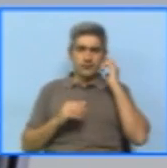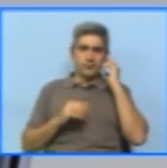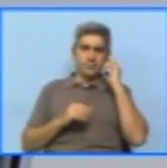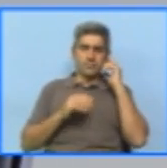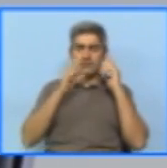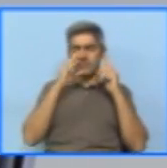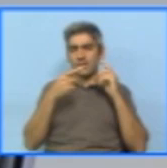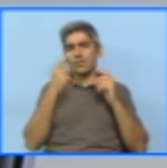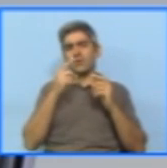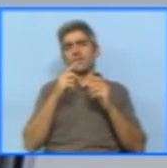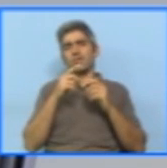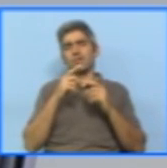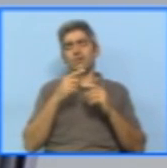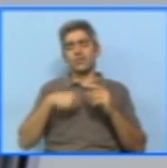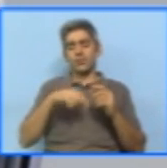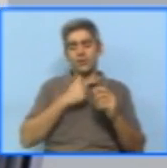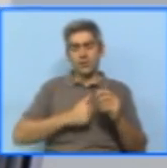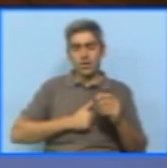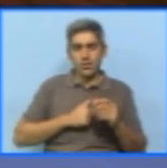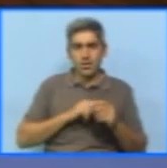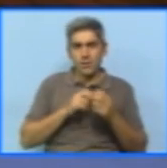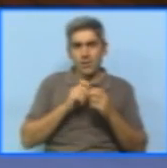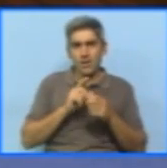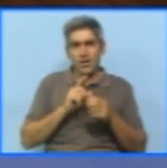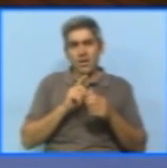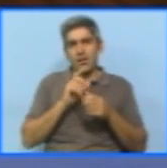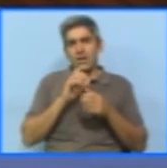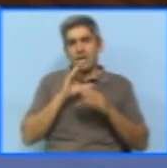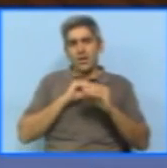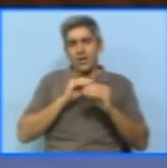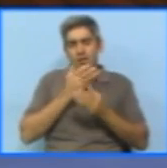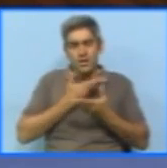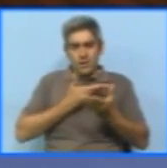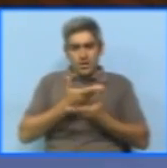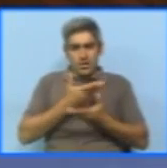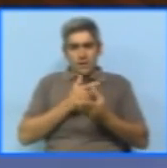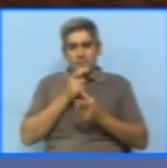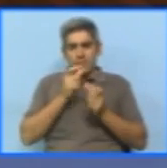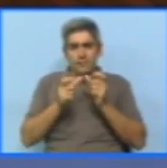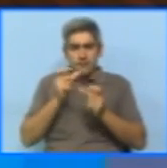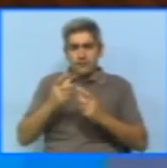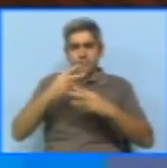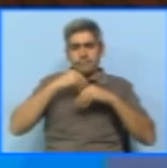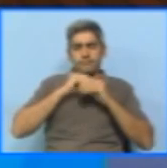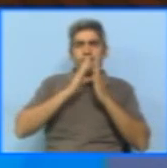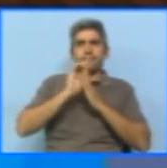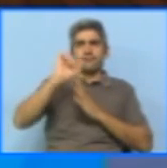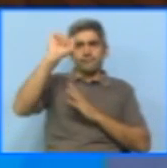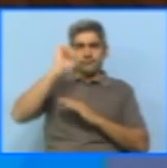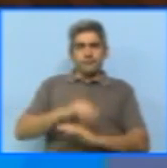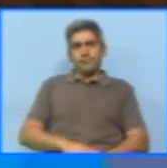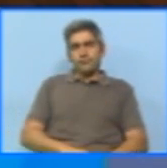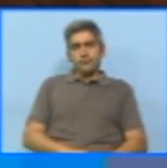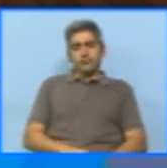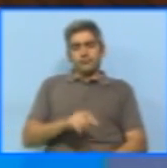déficit, se calhar, entre nós católicos, é precisamente esse déficit de diálogo com a palavra, de interiorização da palavra de Deus. E